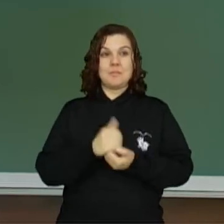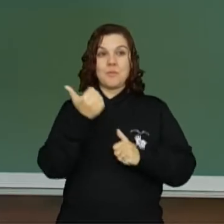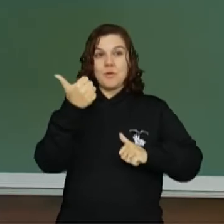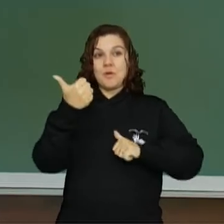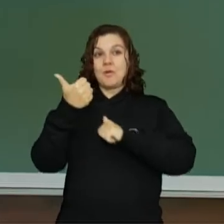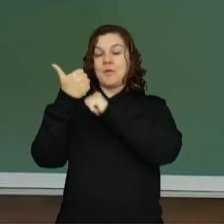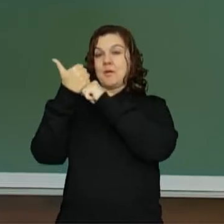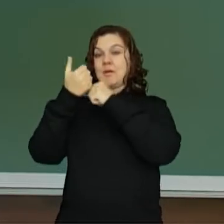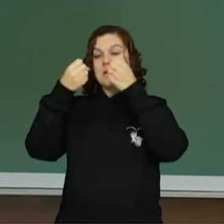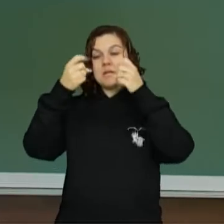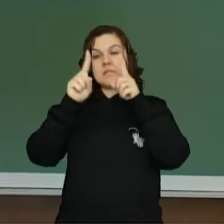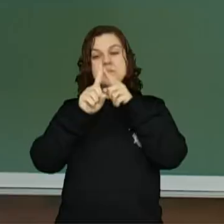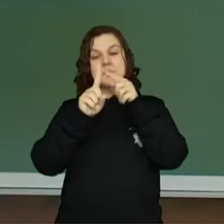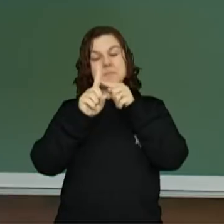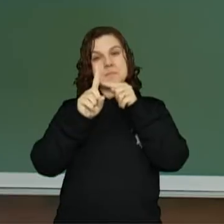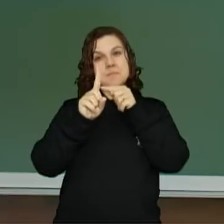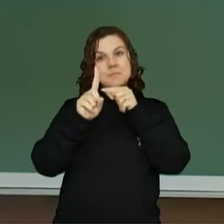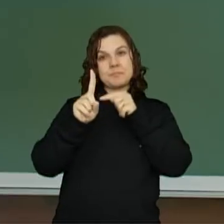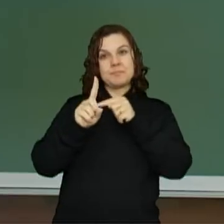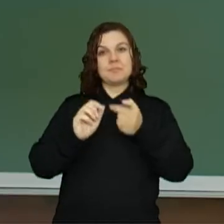ou aposto